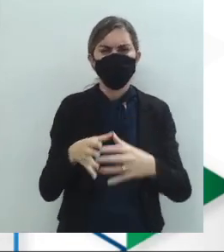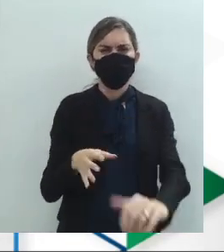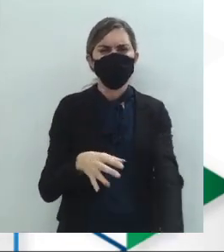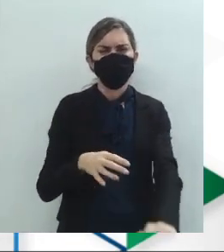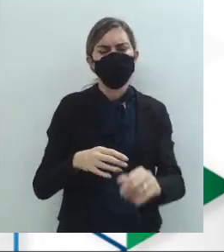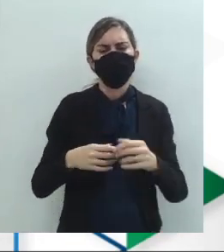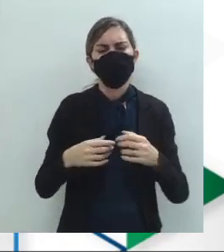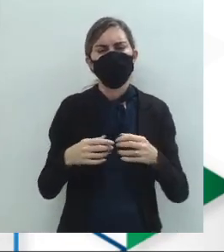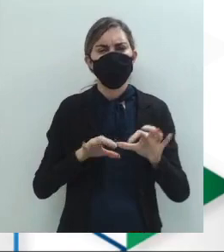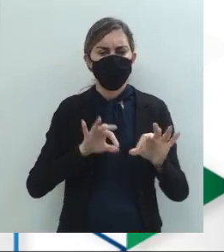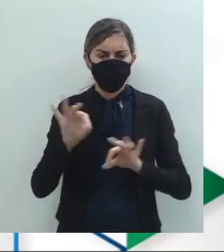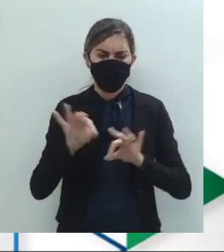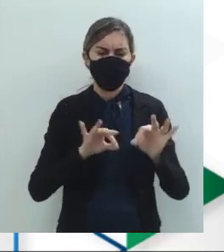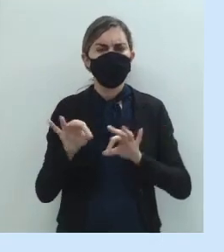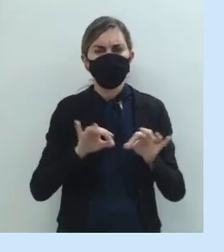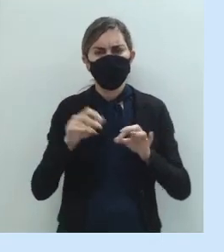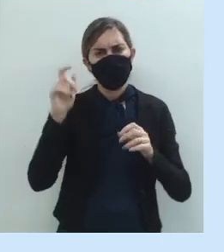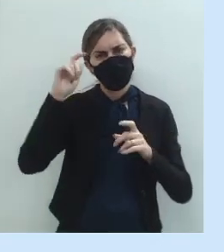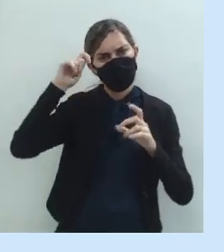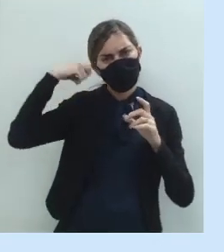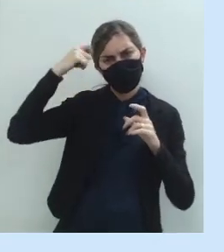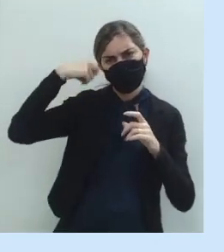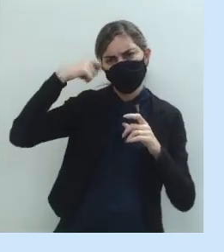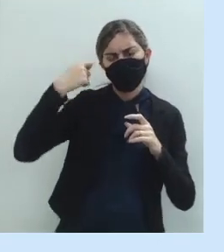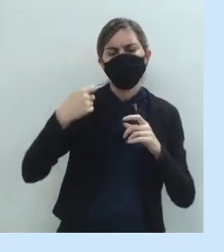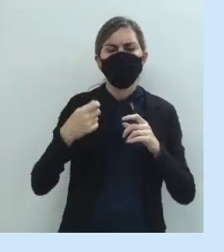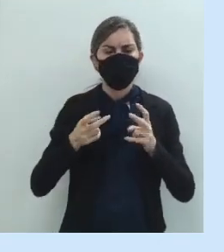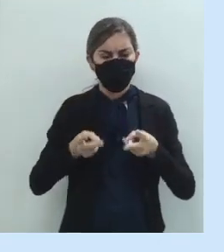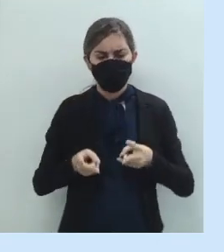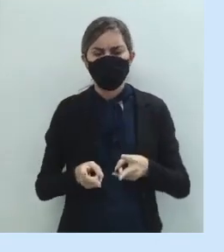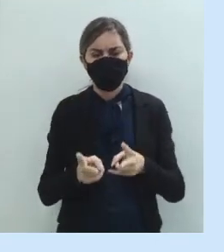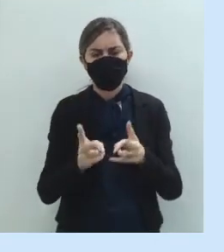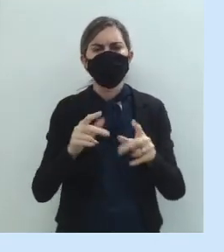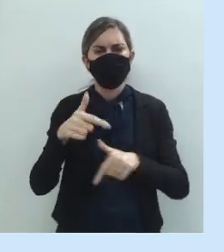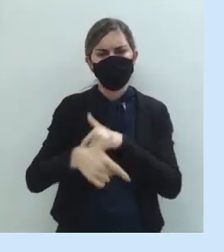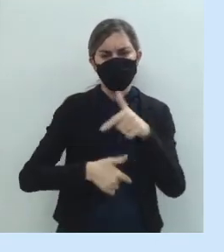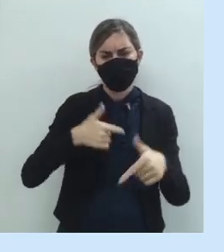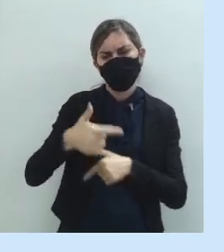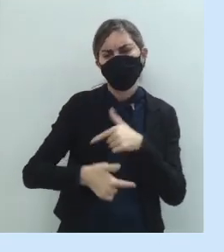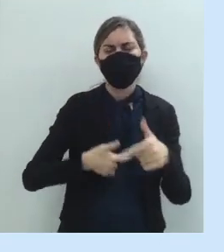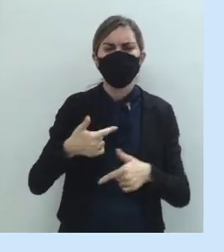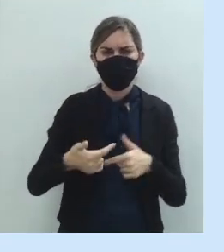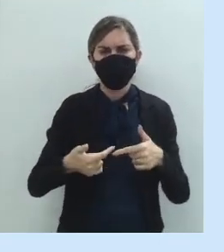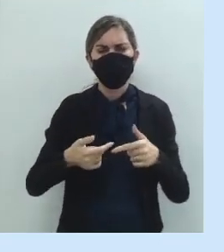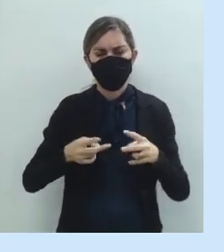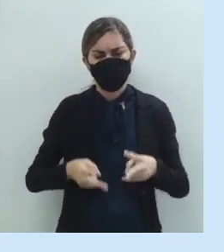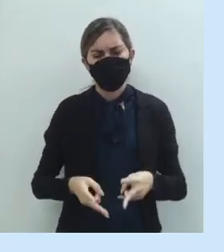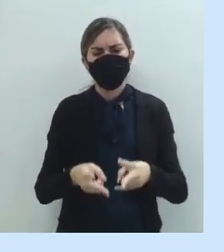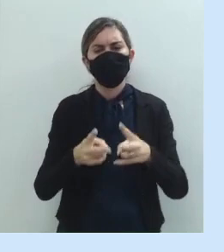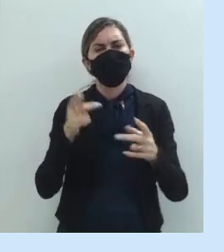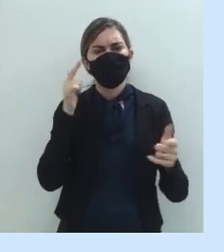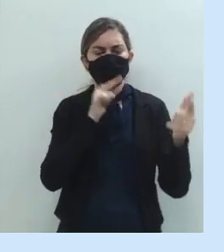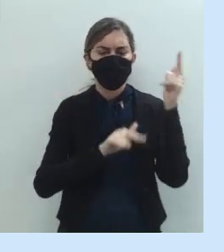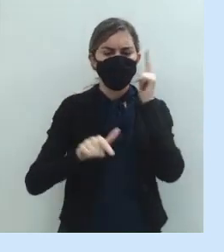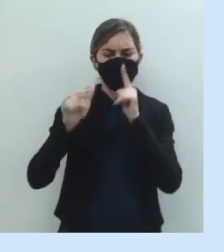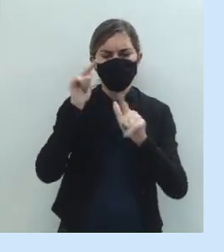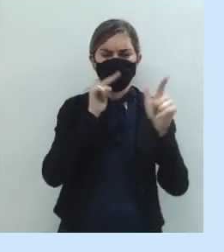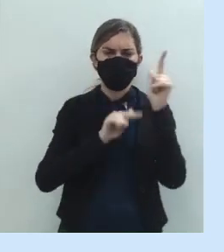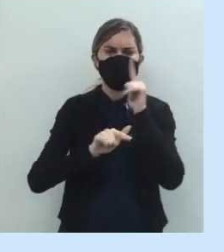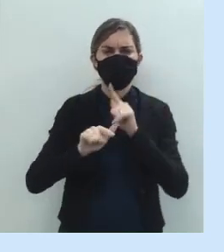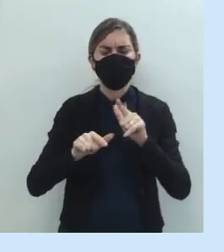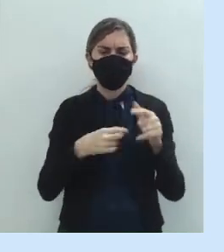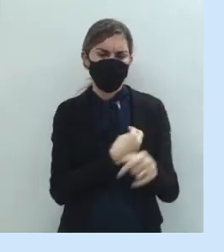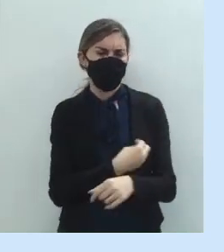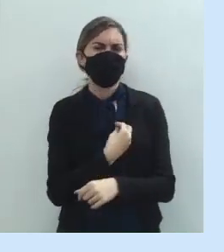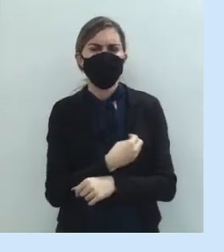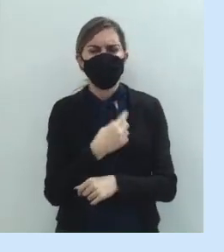uma forma desses artistas se manterem trabalhando, se manterem ativos e conseguirem sobreviver